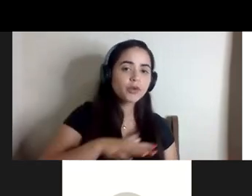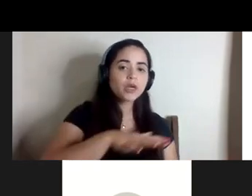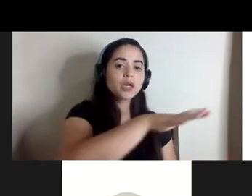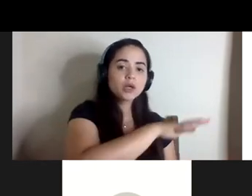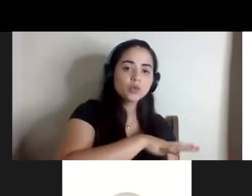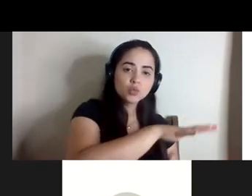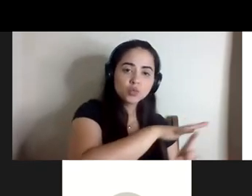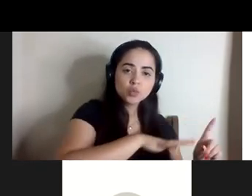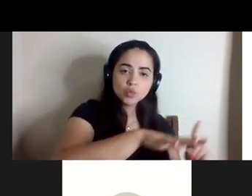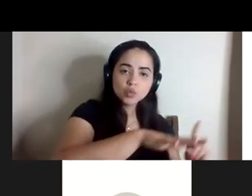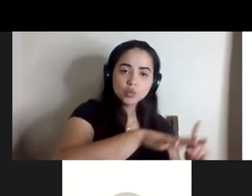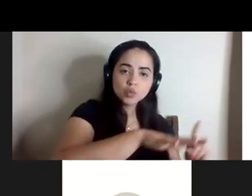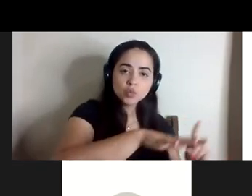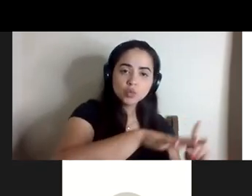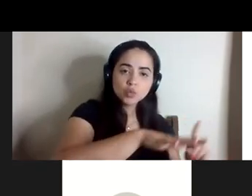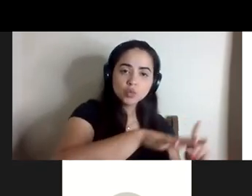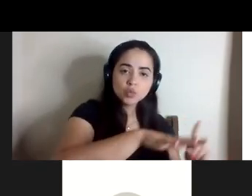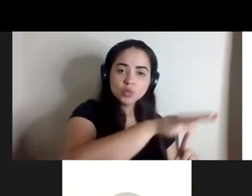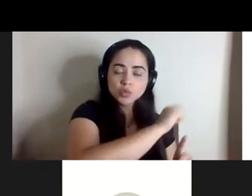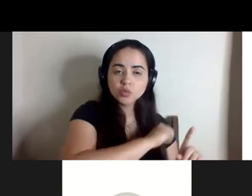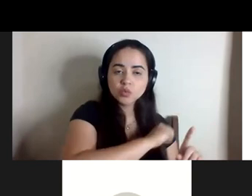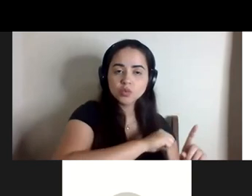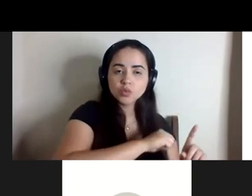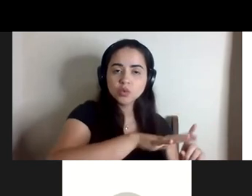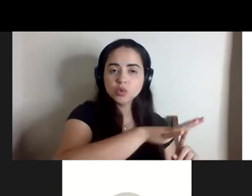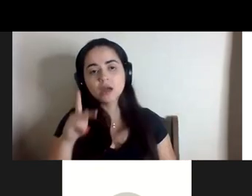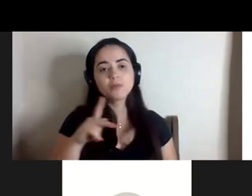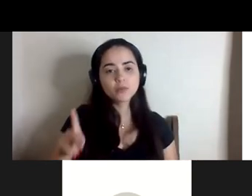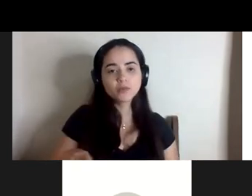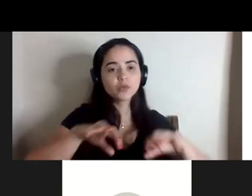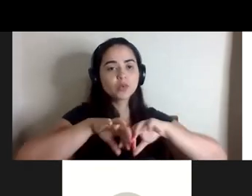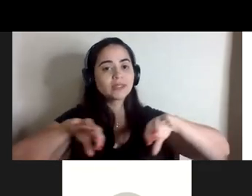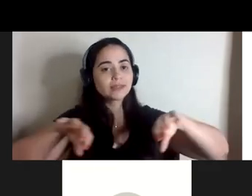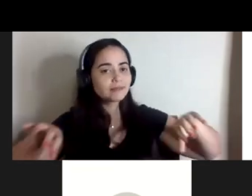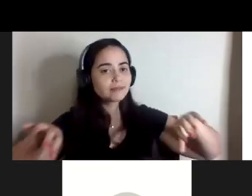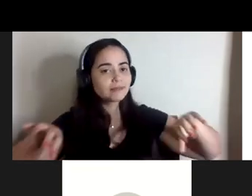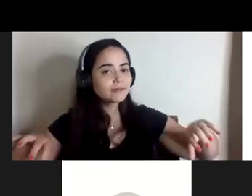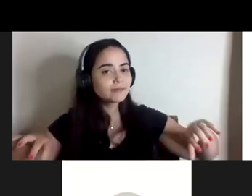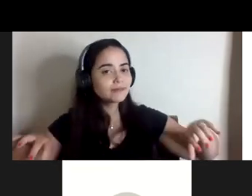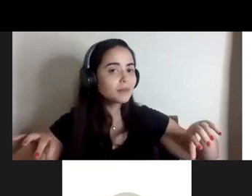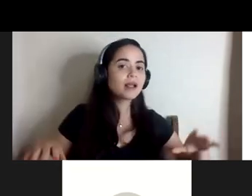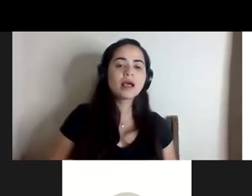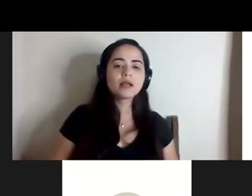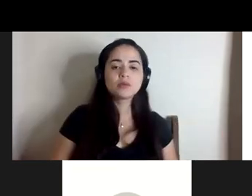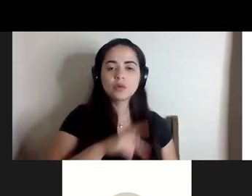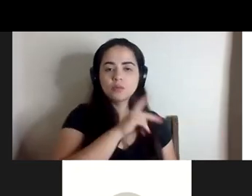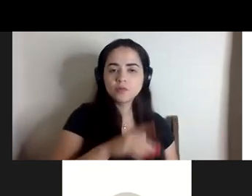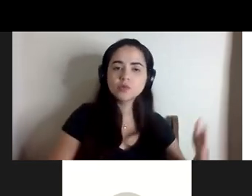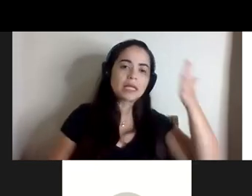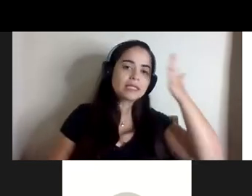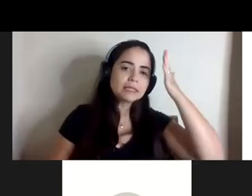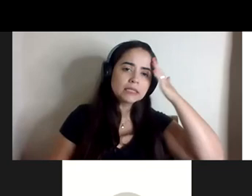disciplina de filosofia e de sociologia, e que nós precisávamos no campus de um professor especialista